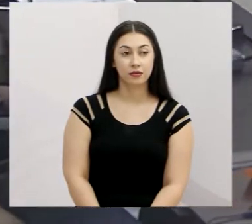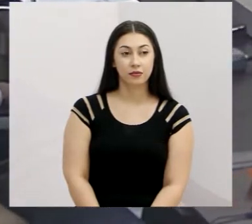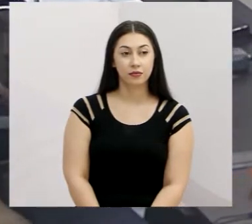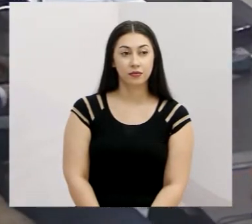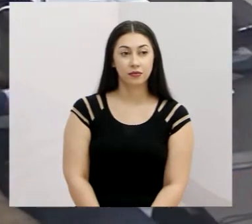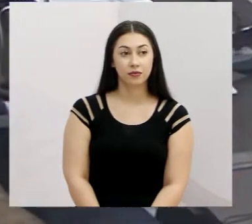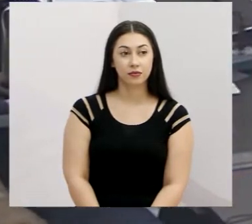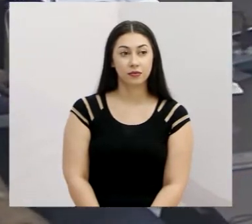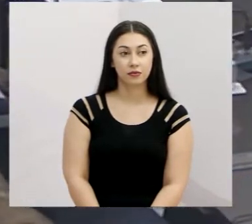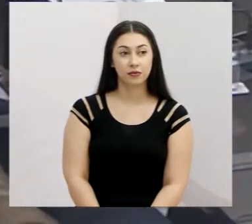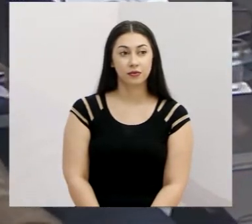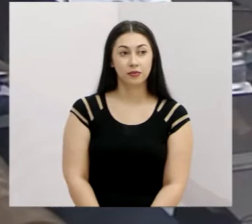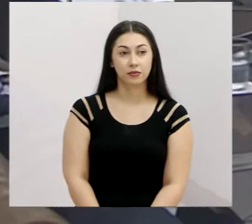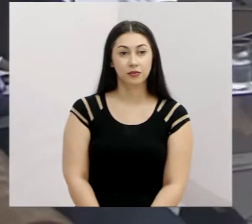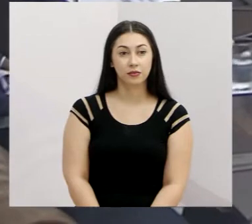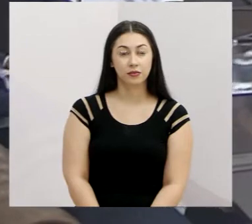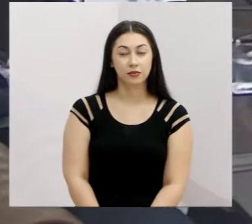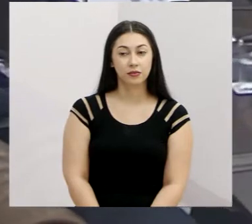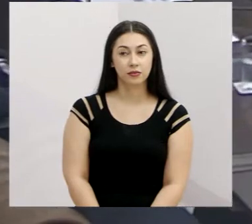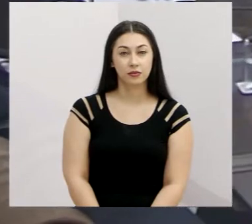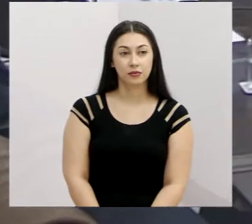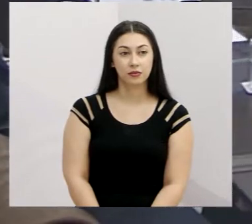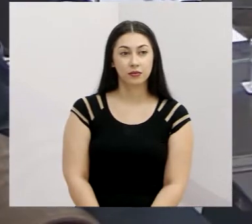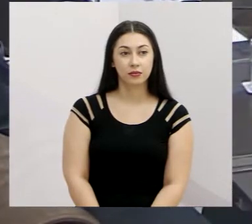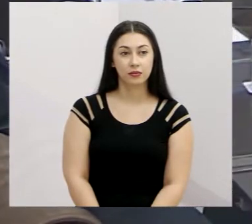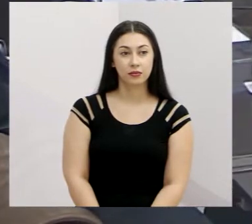E aí E